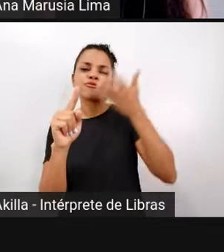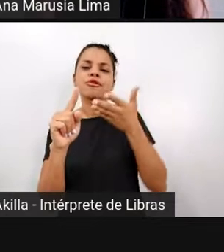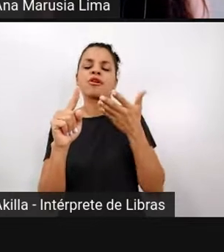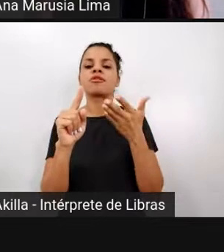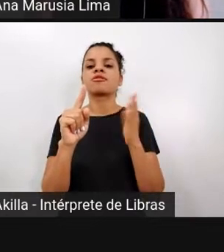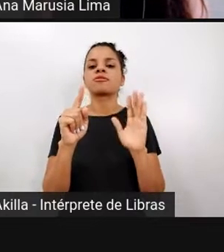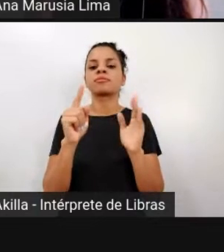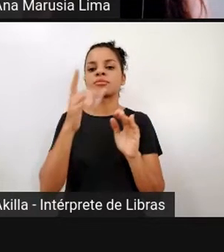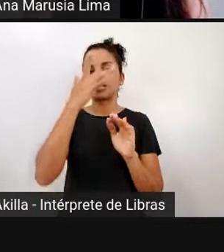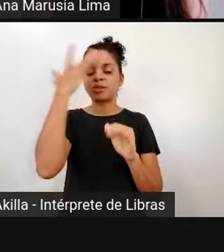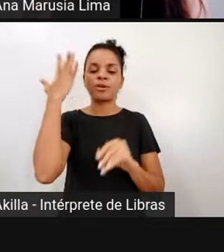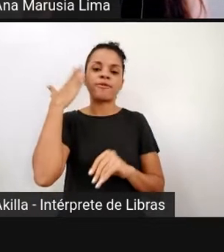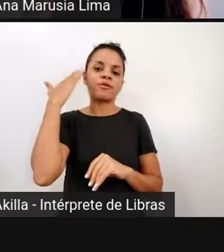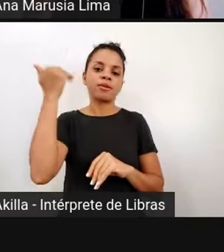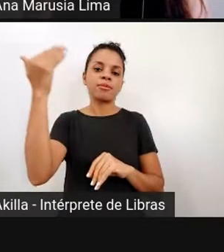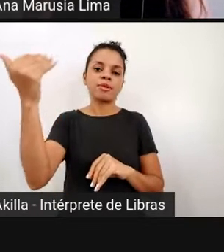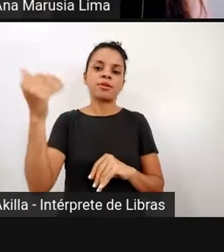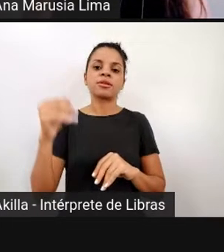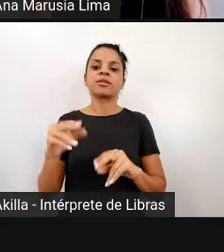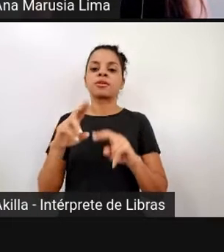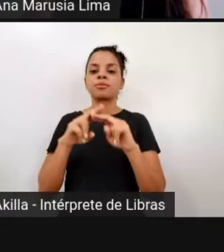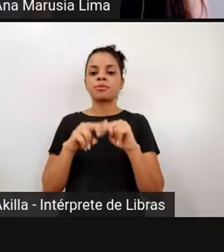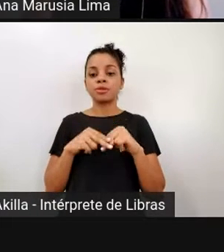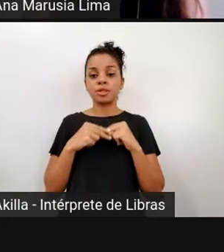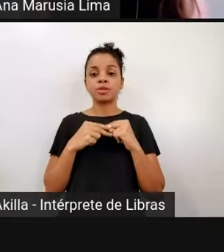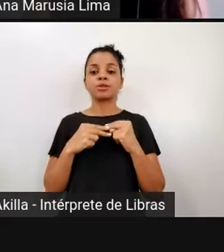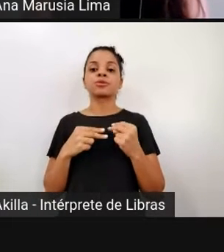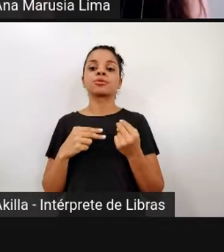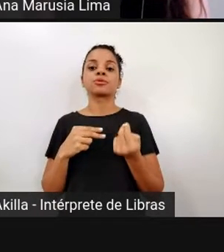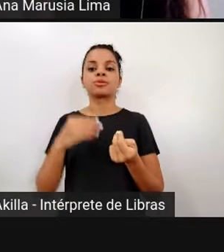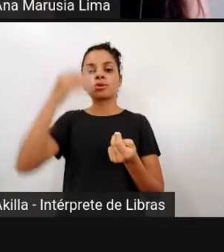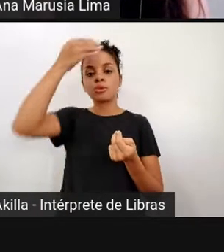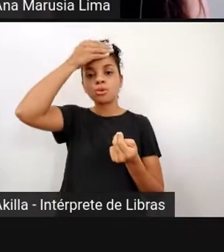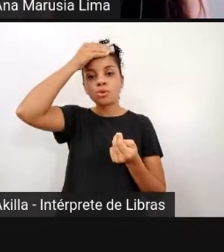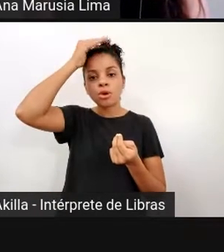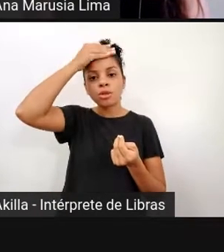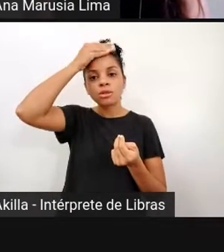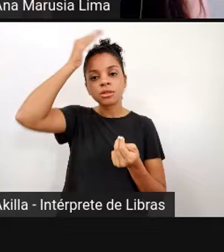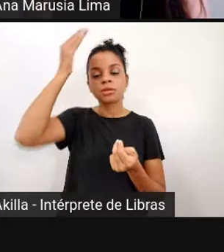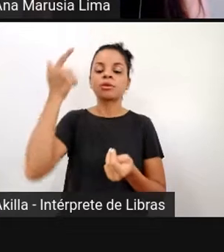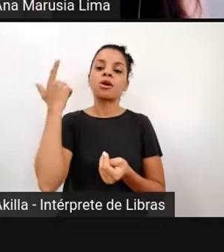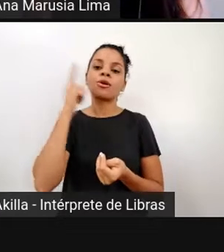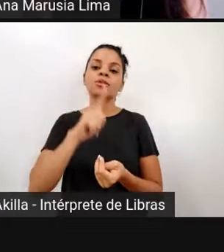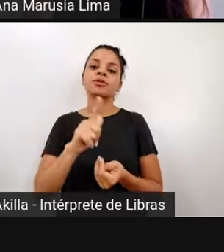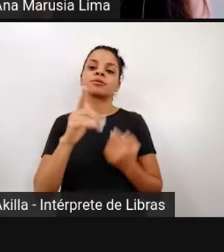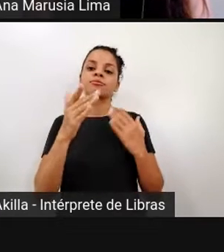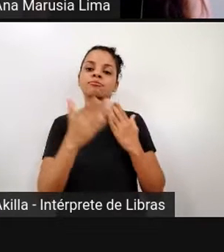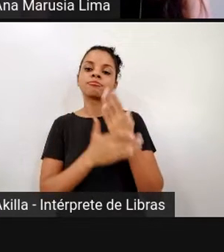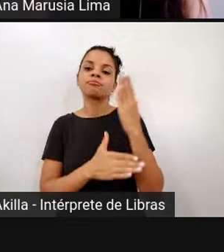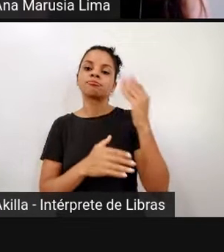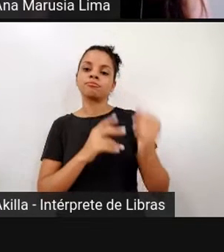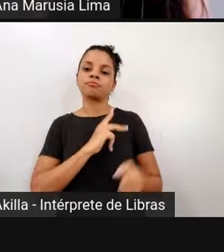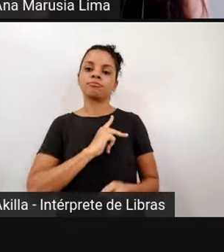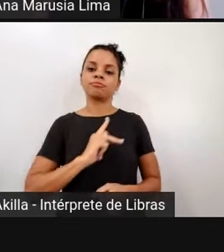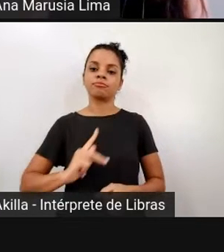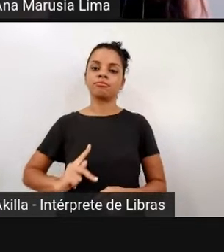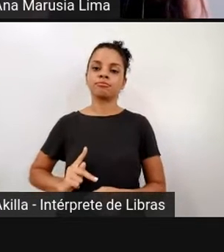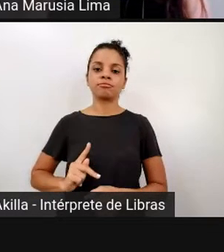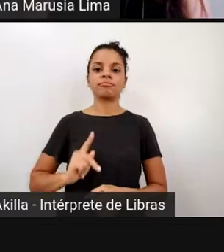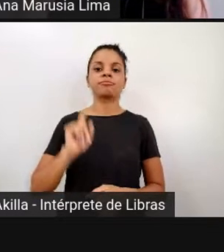Trump conseguiu ser eleito presidente dos Estados Unidos, a população em busca de distração e escapismo,